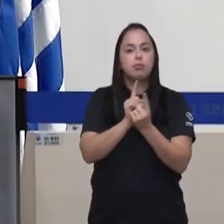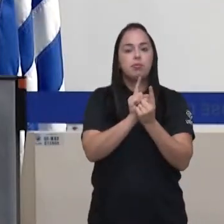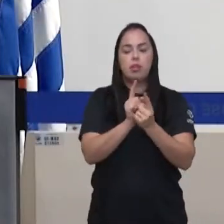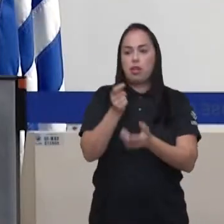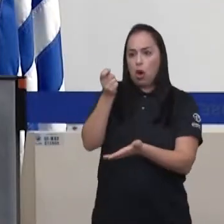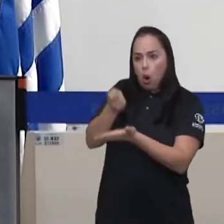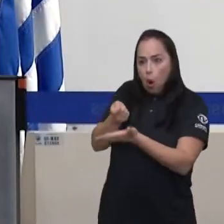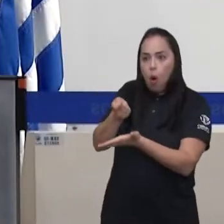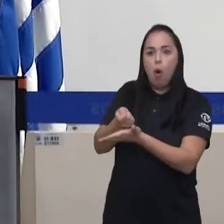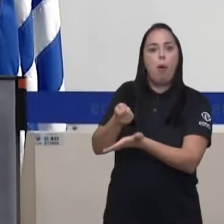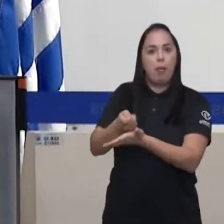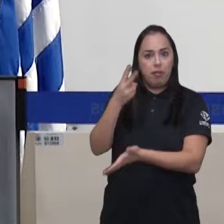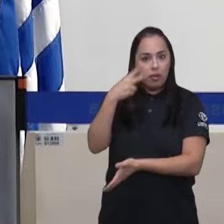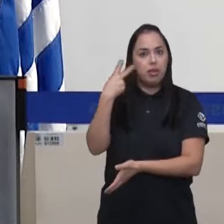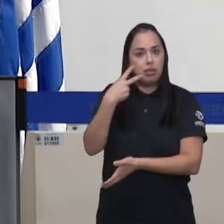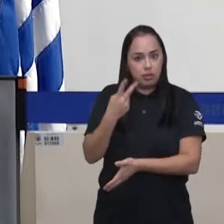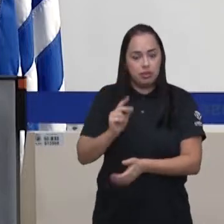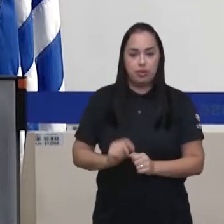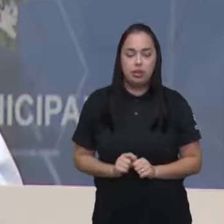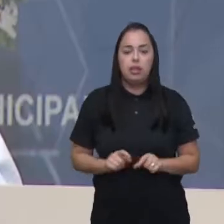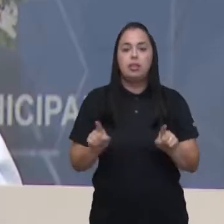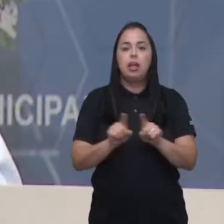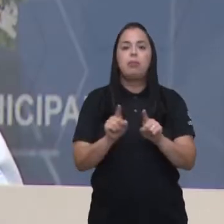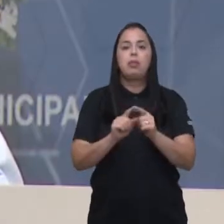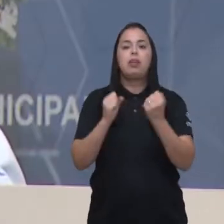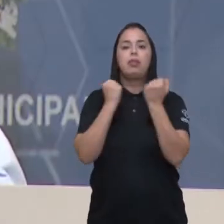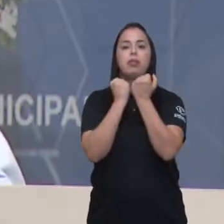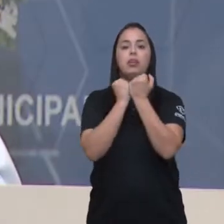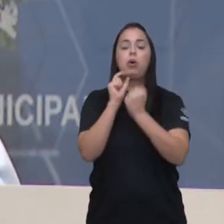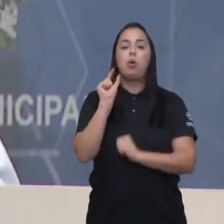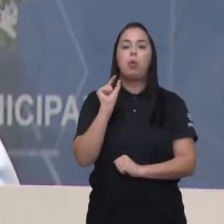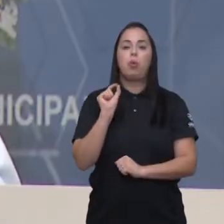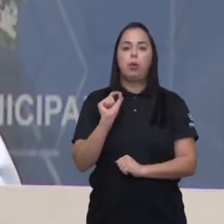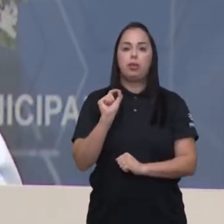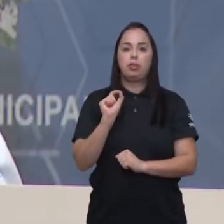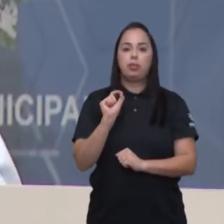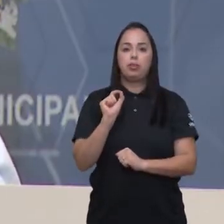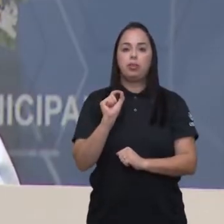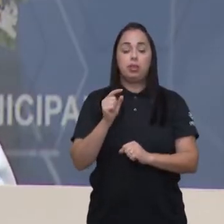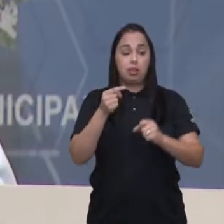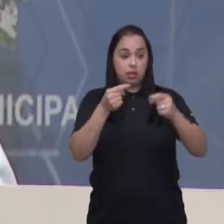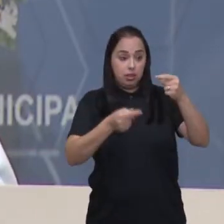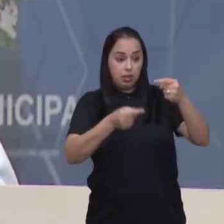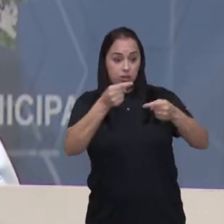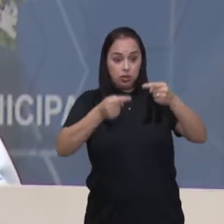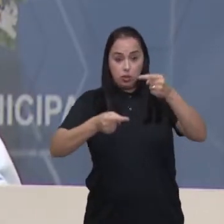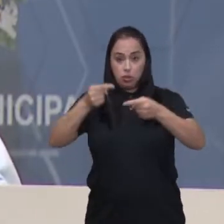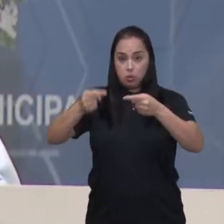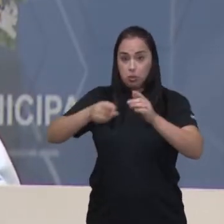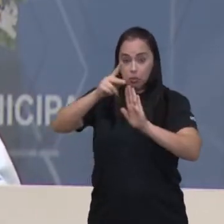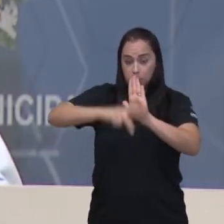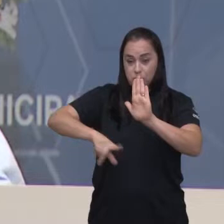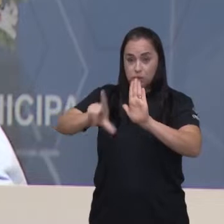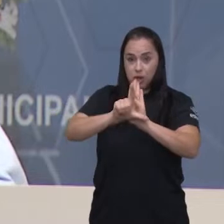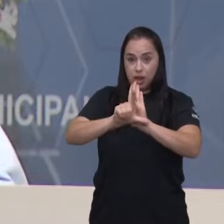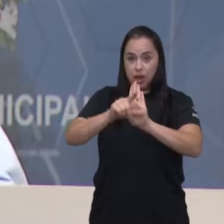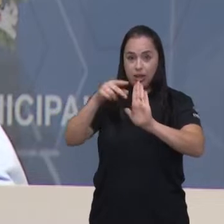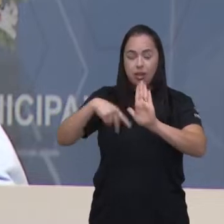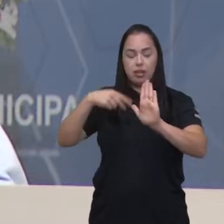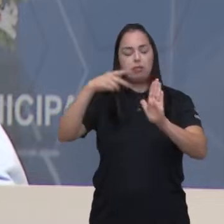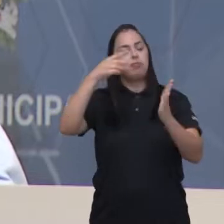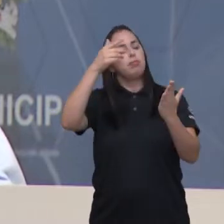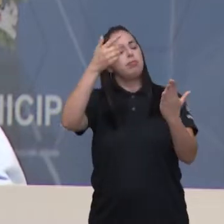que tem cobrado ações dos parlamentares e também defendeu a posição dele nas discussões dos projetos de lei